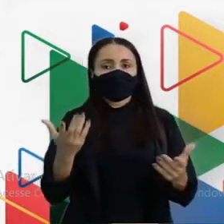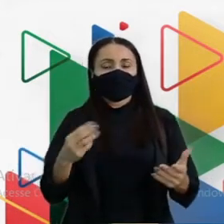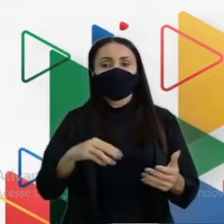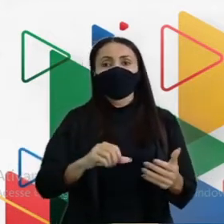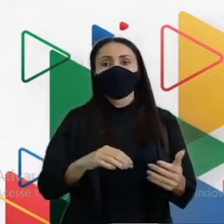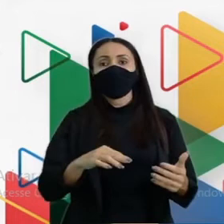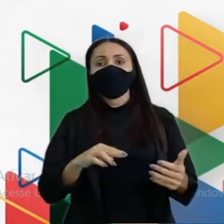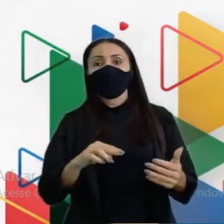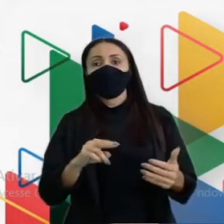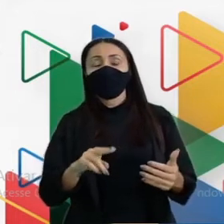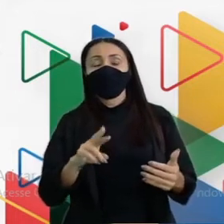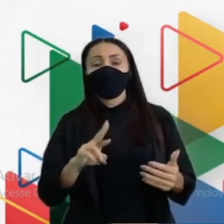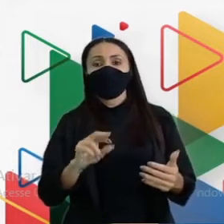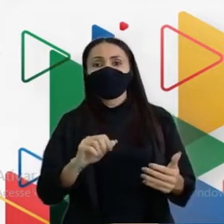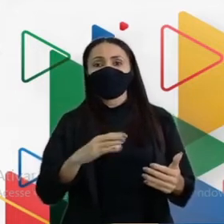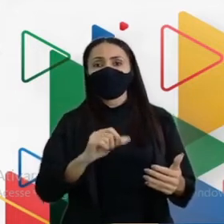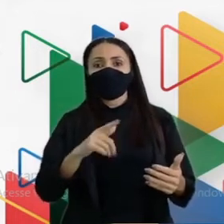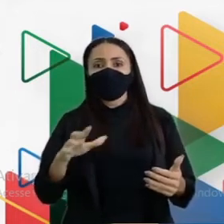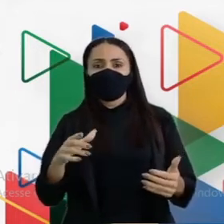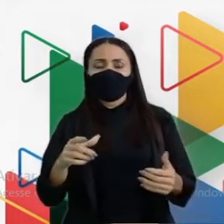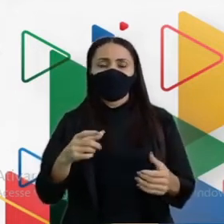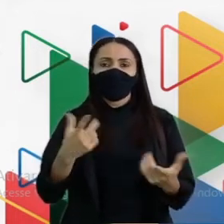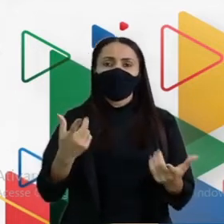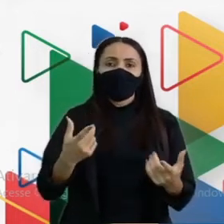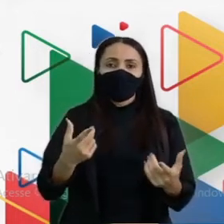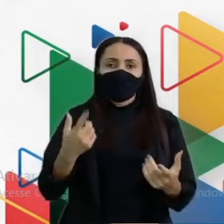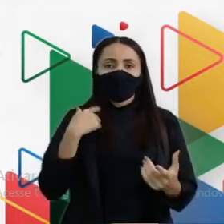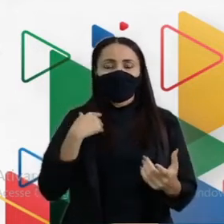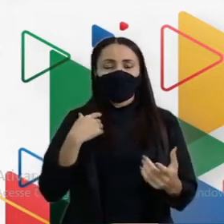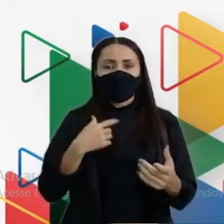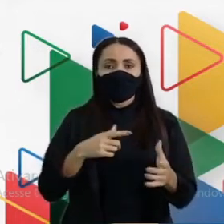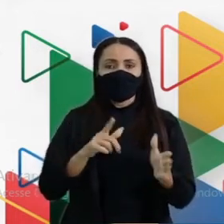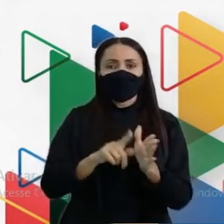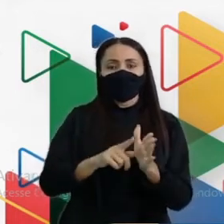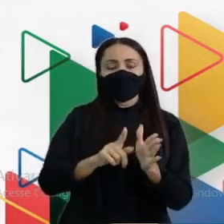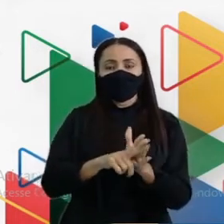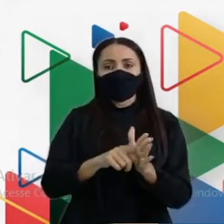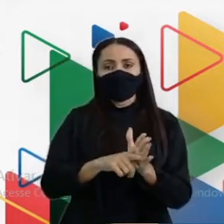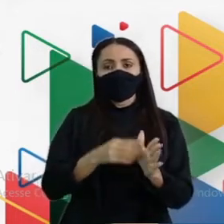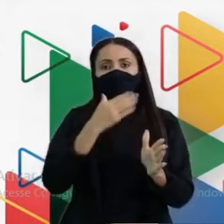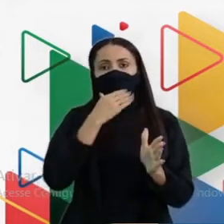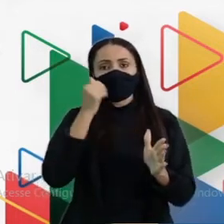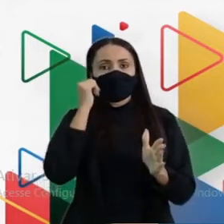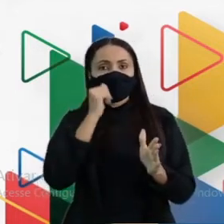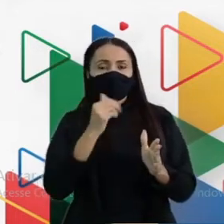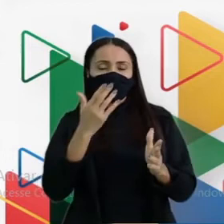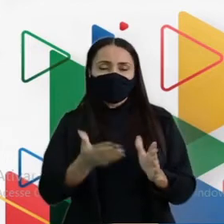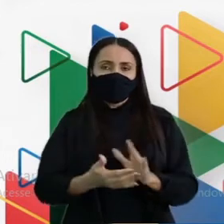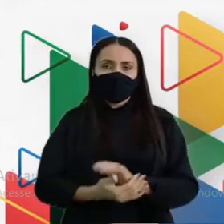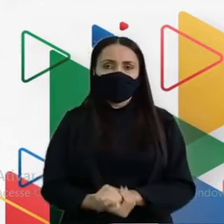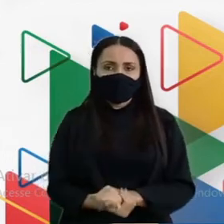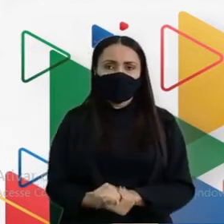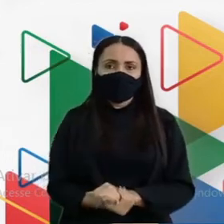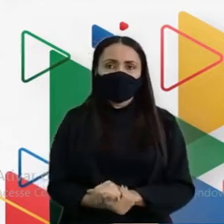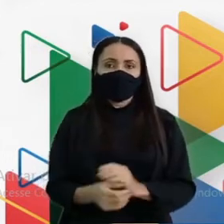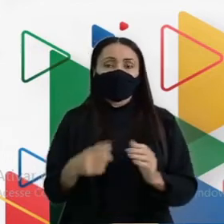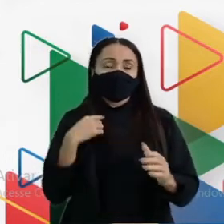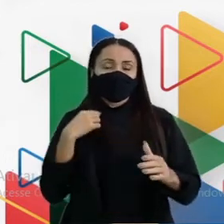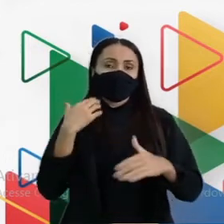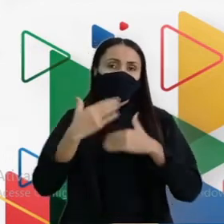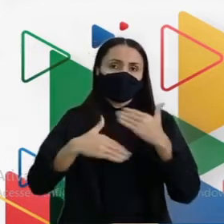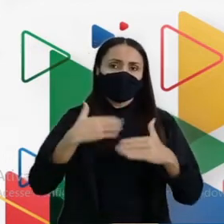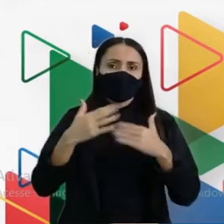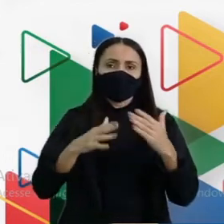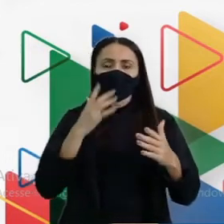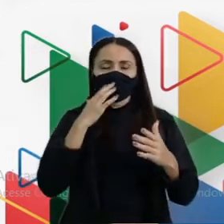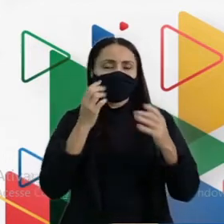maturação sexual, tanto secundária quanto primária. Não vou entrar em detalhe aí sobre a questão do desenvolvimento dessa